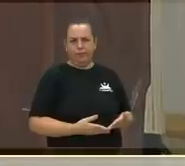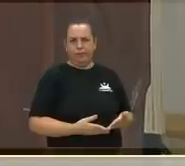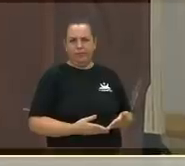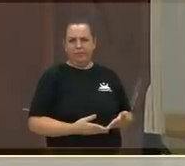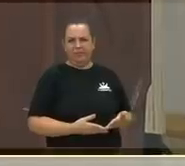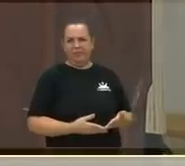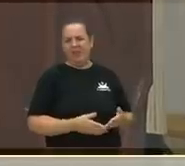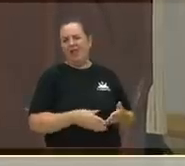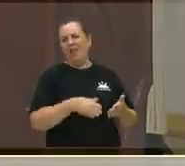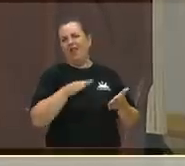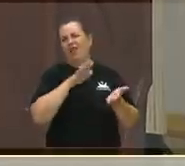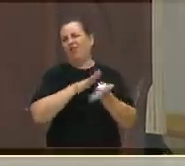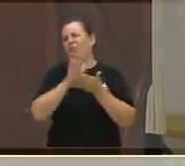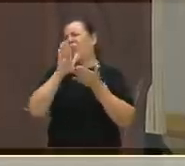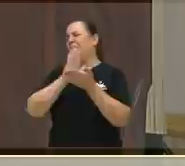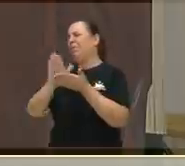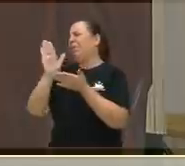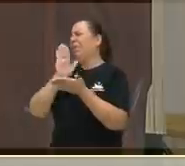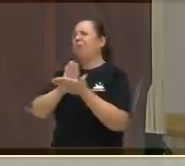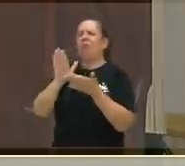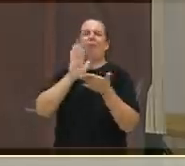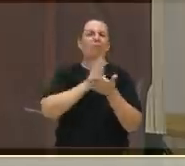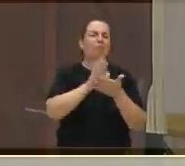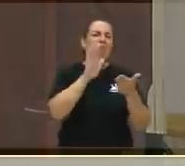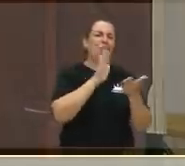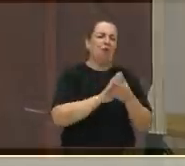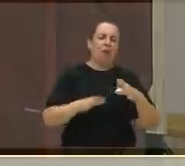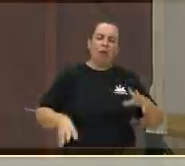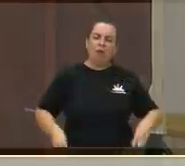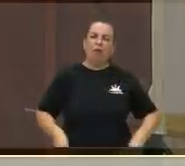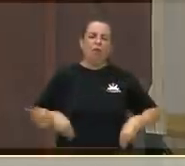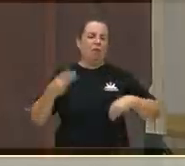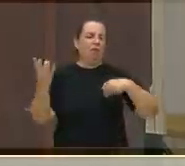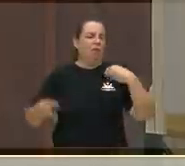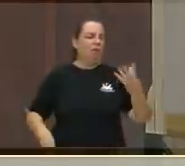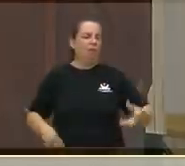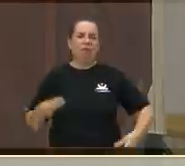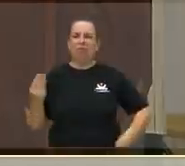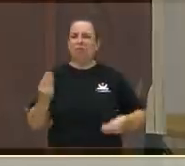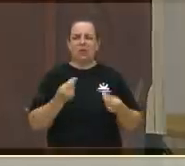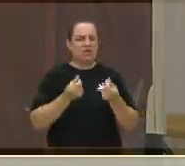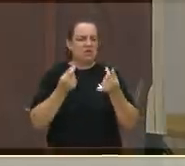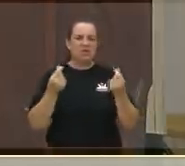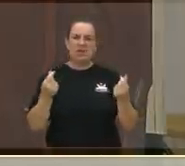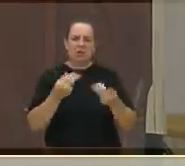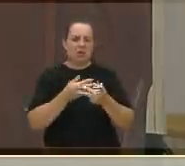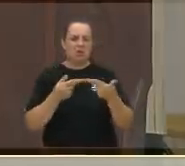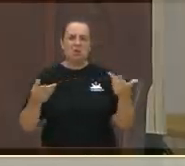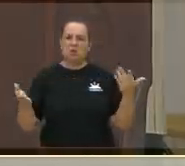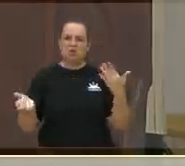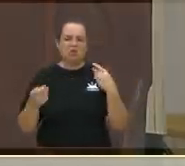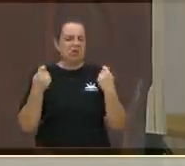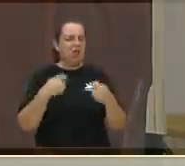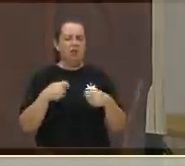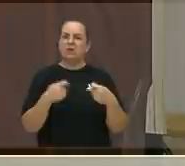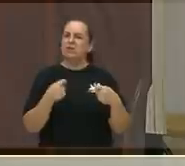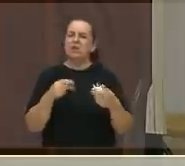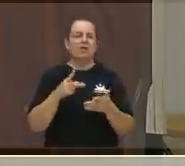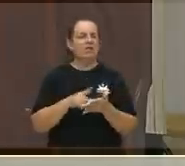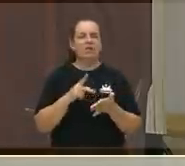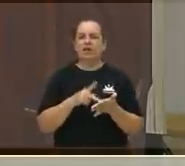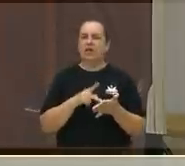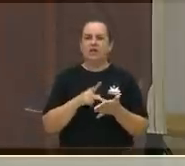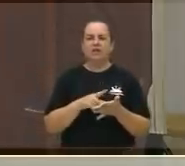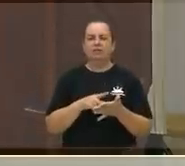desperdicei dinheiro com futilidades coisas desnecessárias melhor